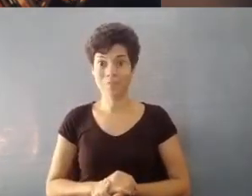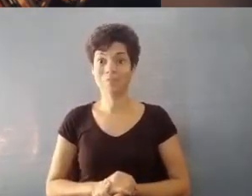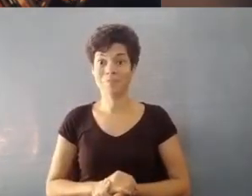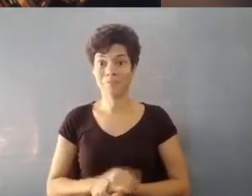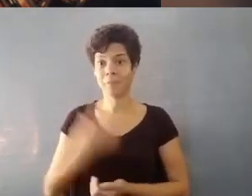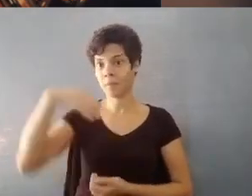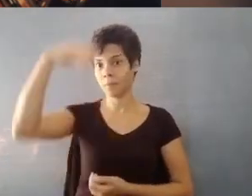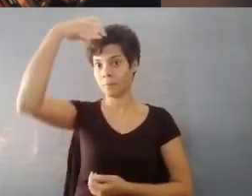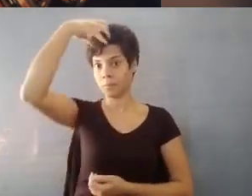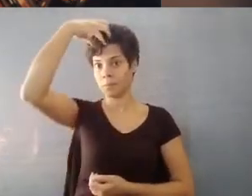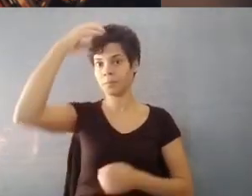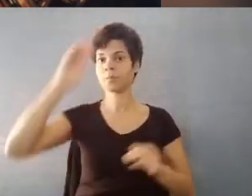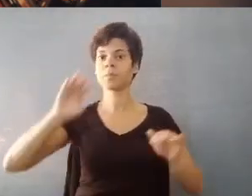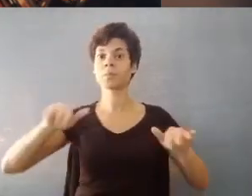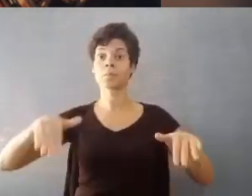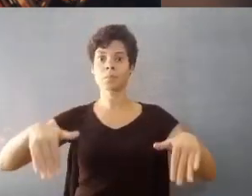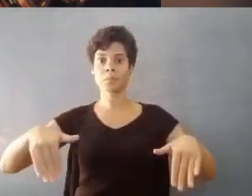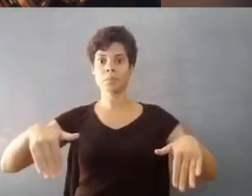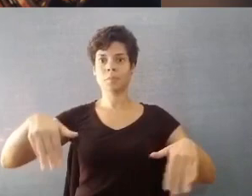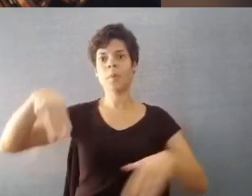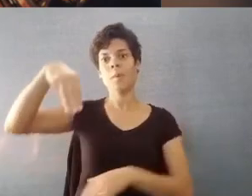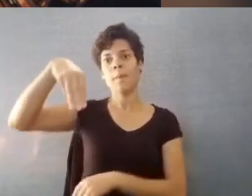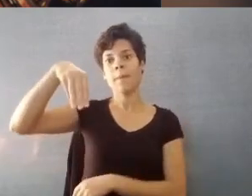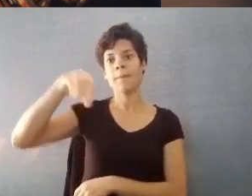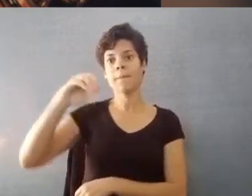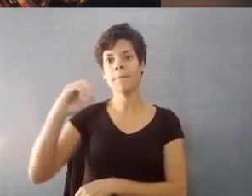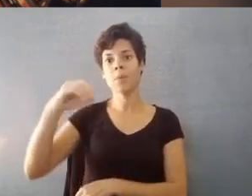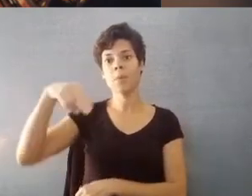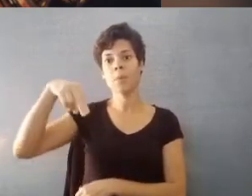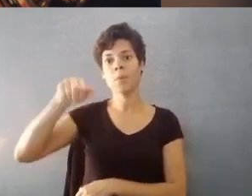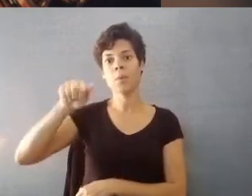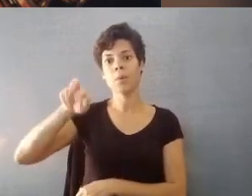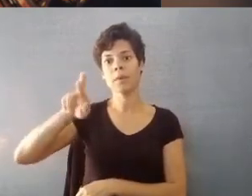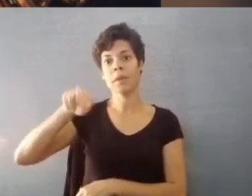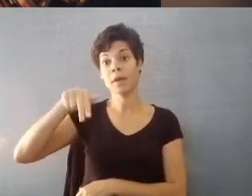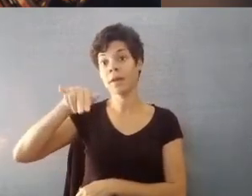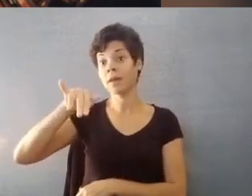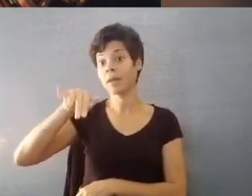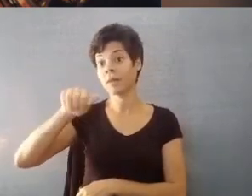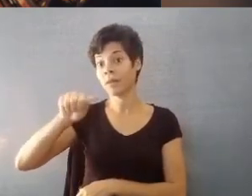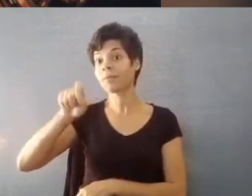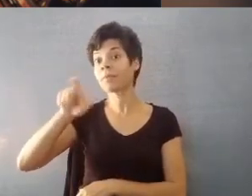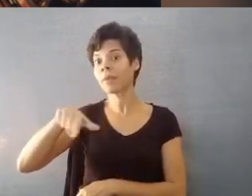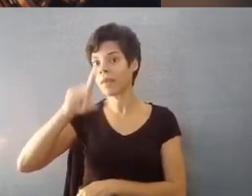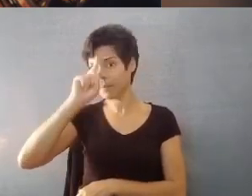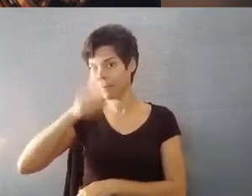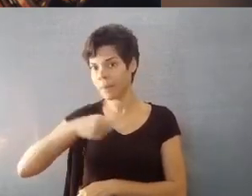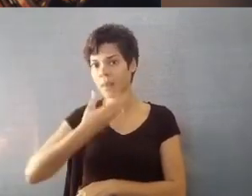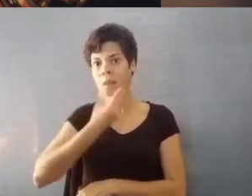Uma monarquia, governada por Dom Pedro II.